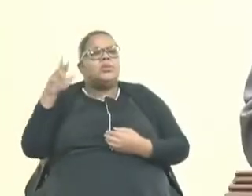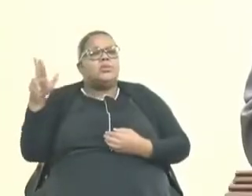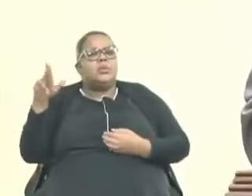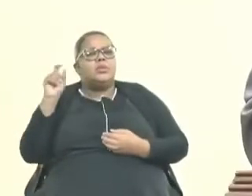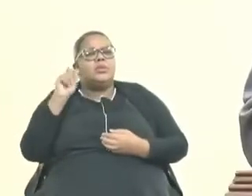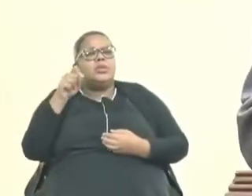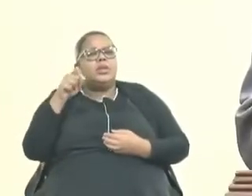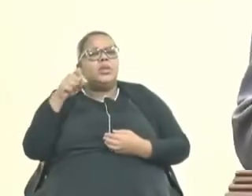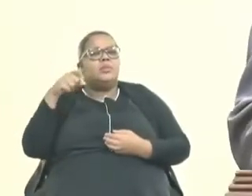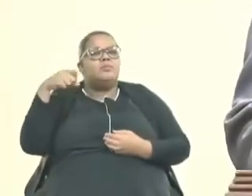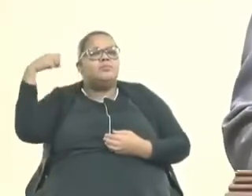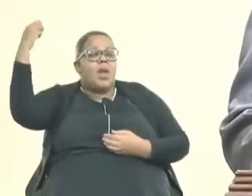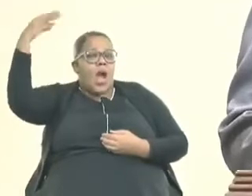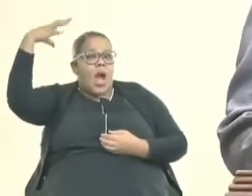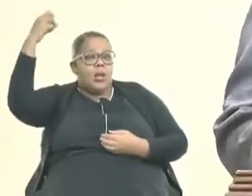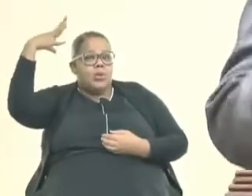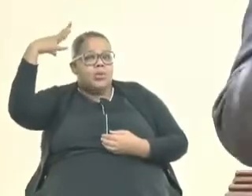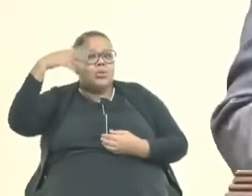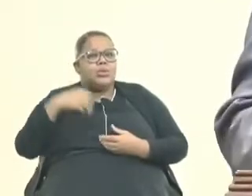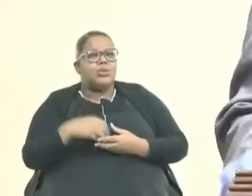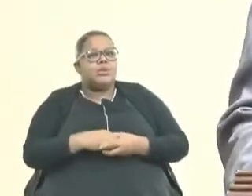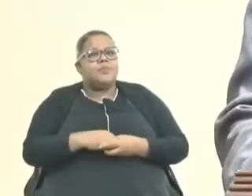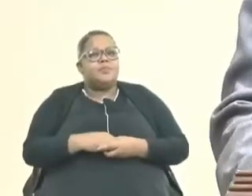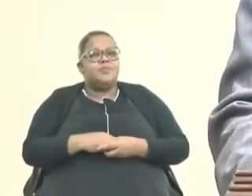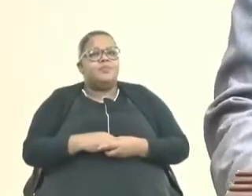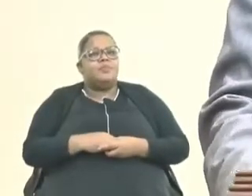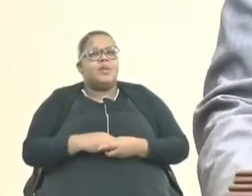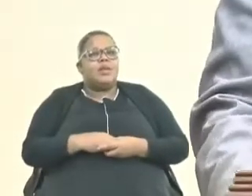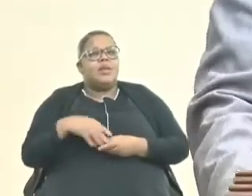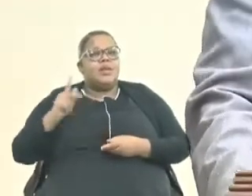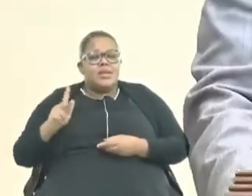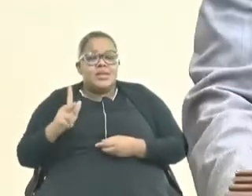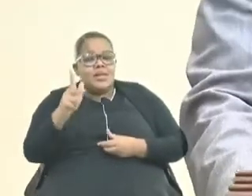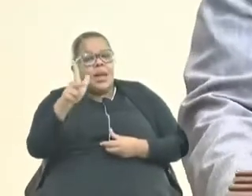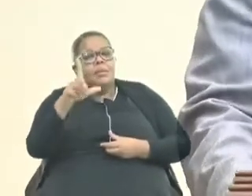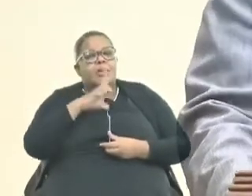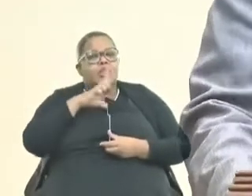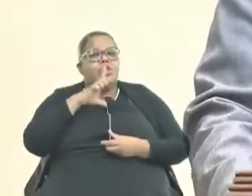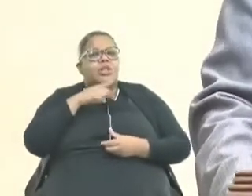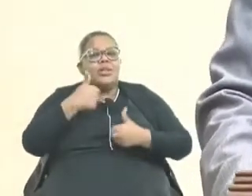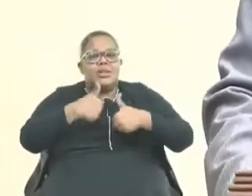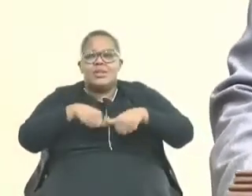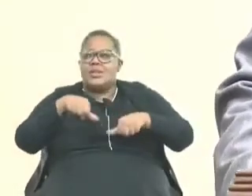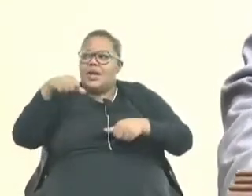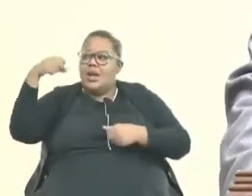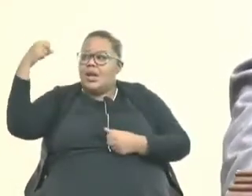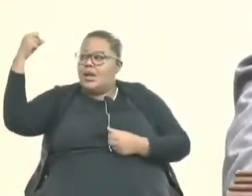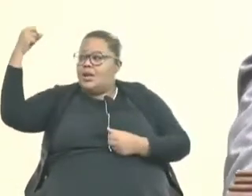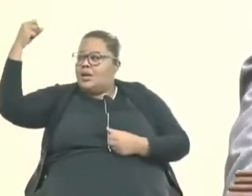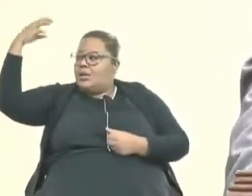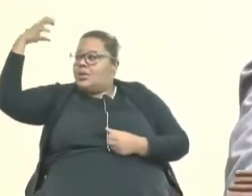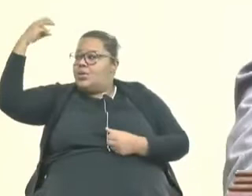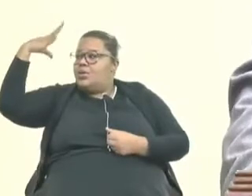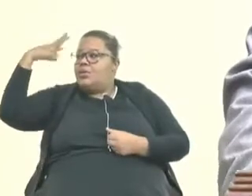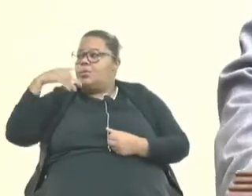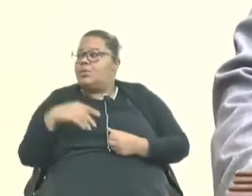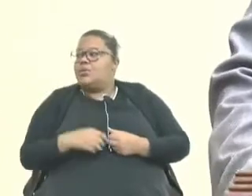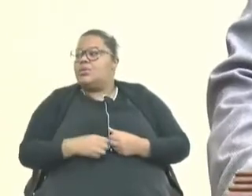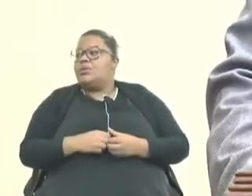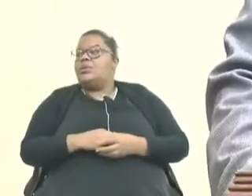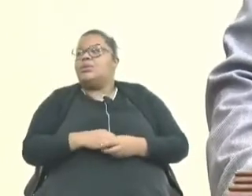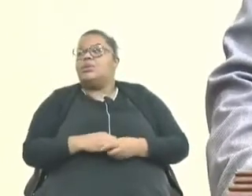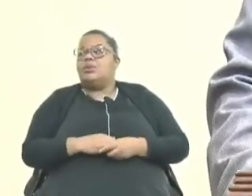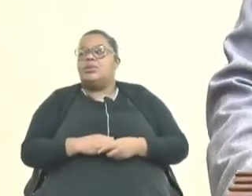que Alan para deveria permanecer continuamente acesa